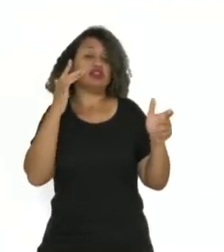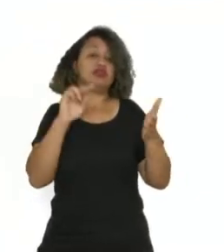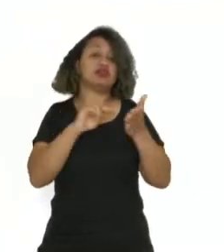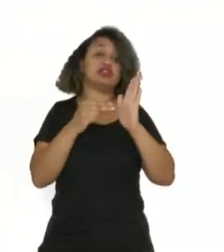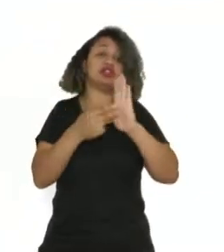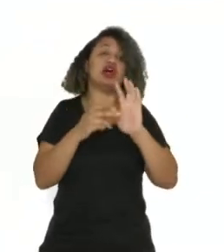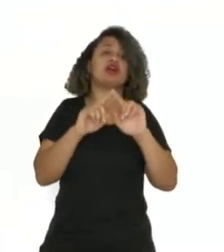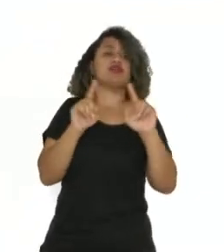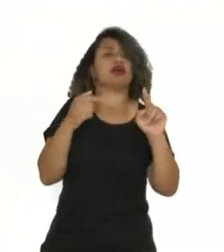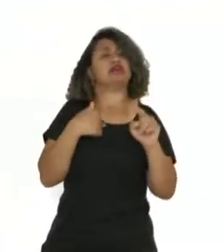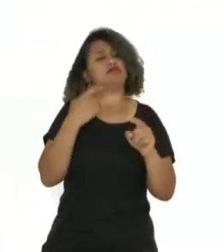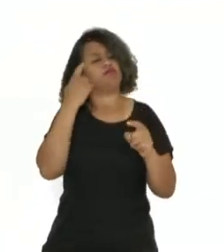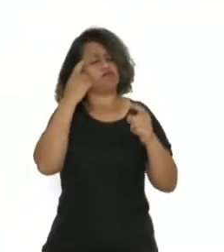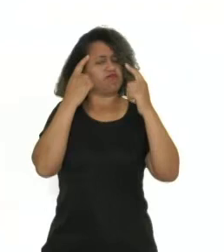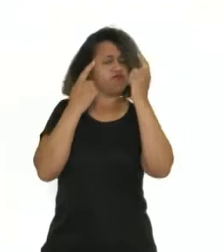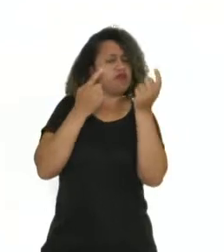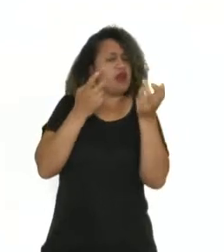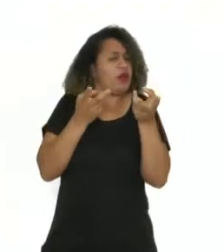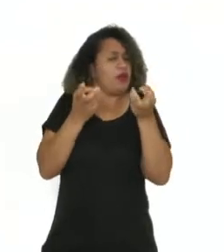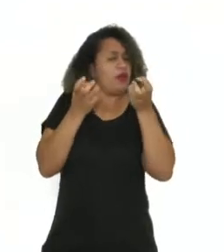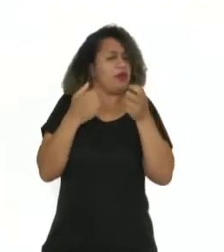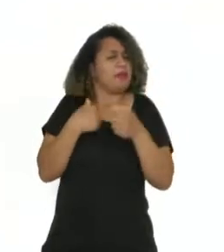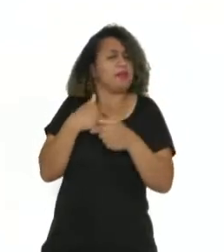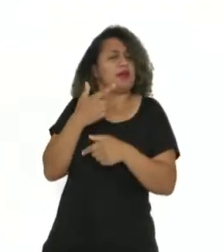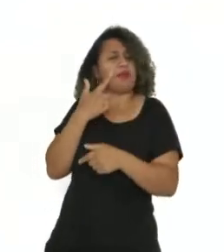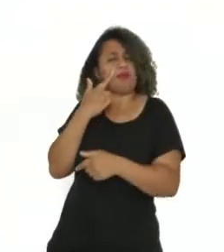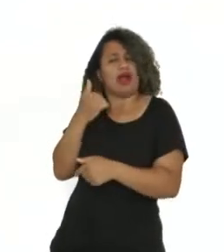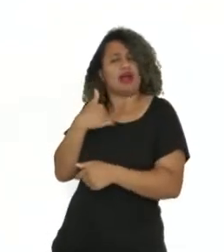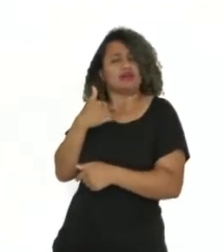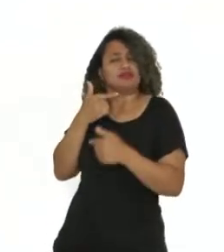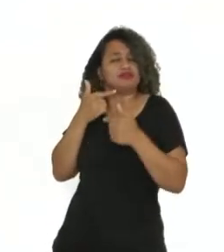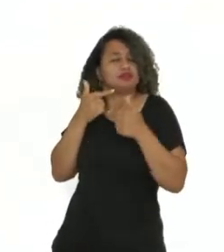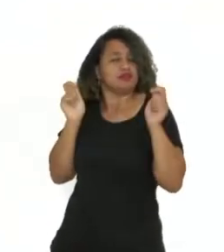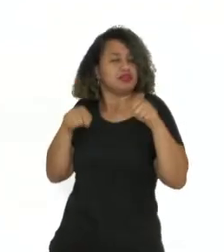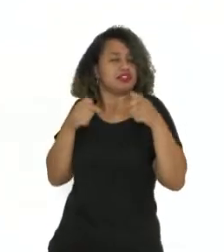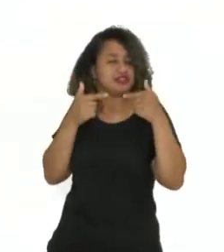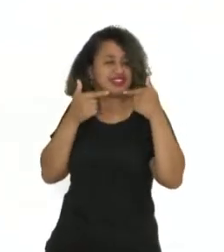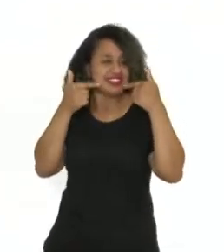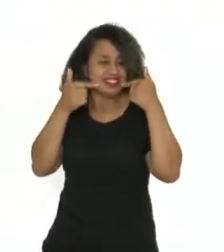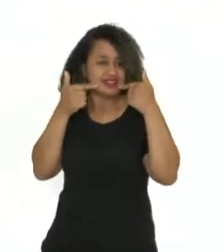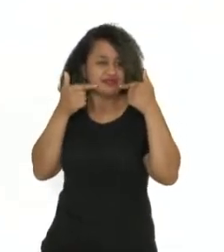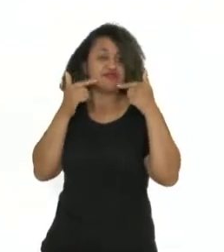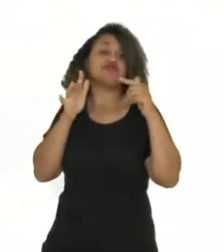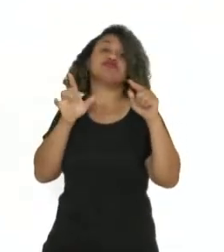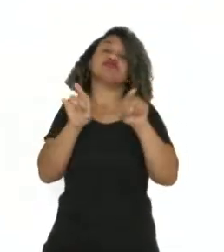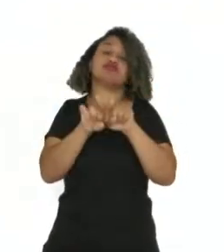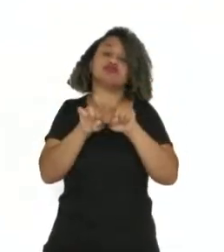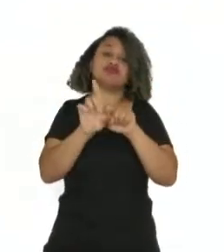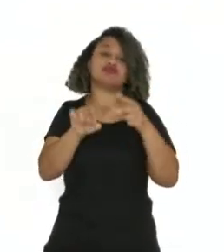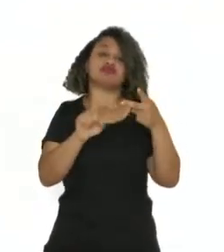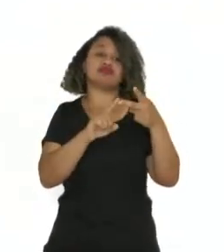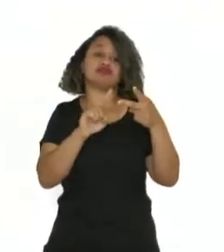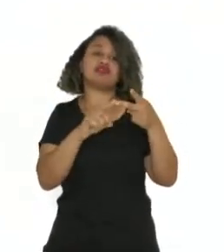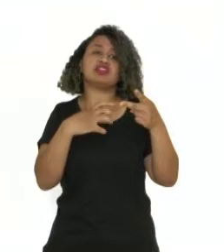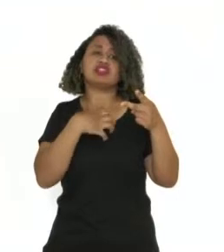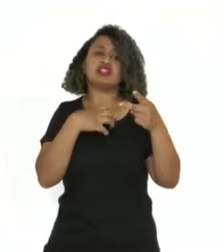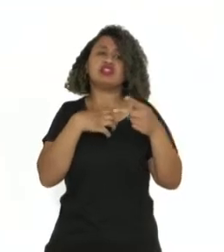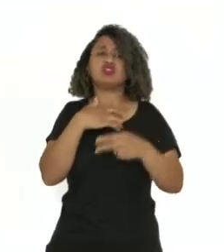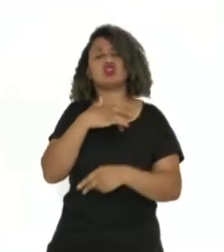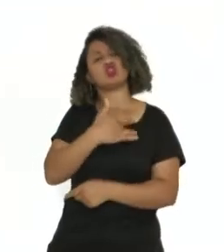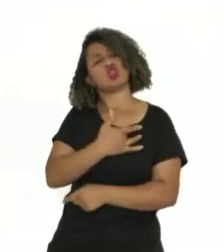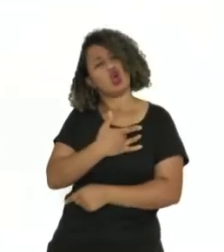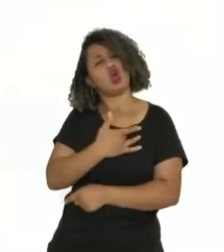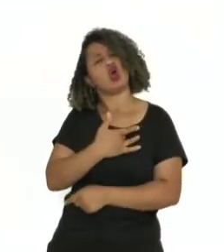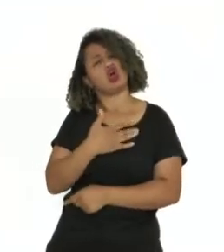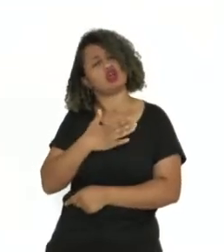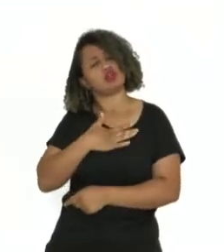mas adivinhava quando olhava no rosto do meu pai e ele soltava ameaços de riso. Também posso colocar: senti uma pena tão grande do